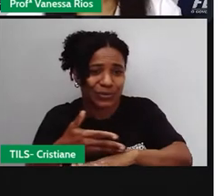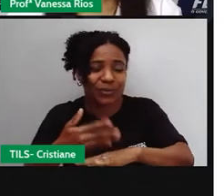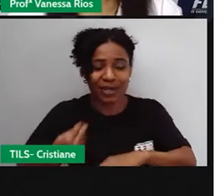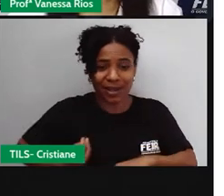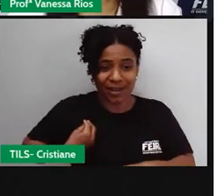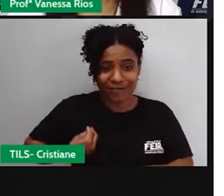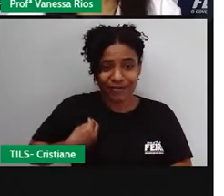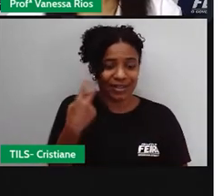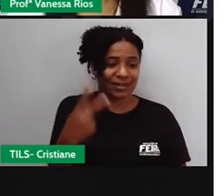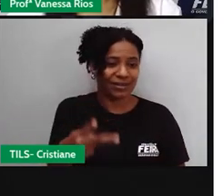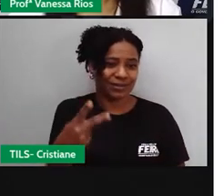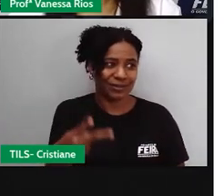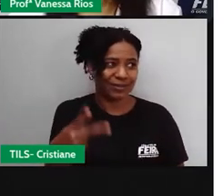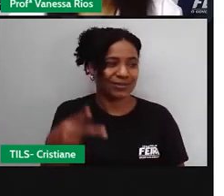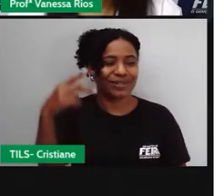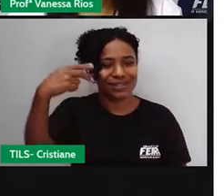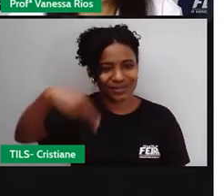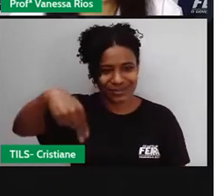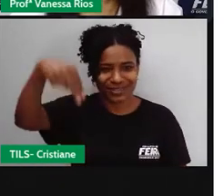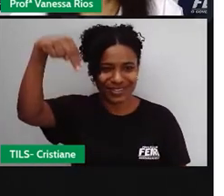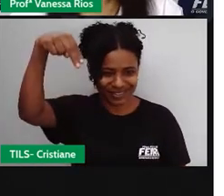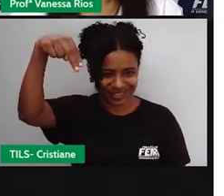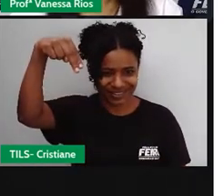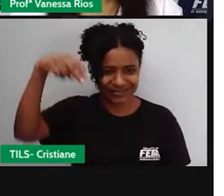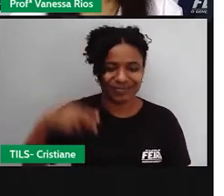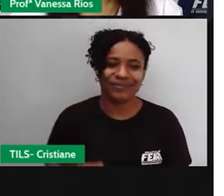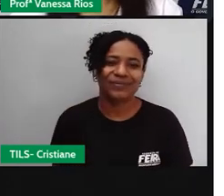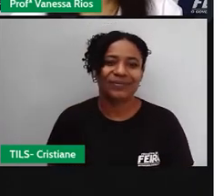cotidiano das pessoas do Nordeste.